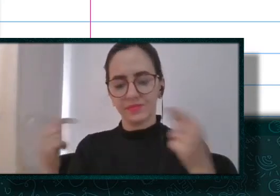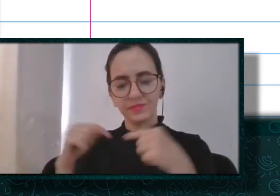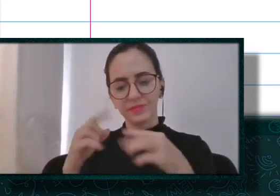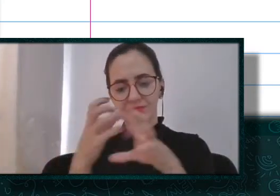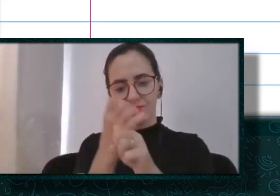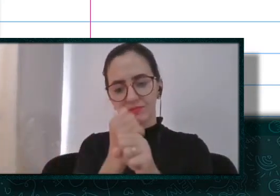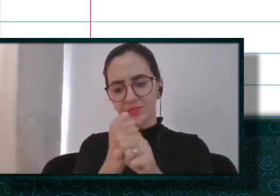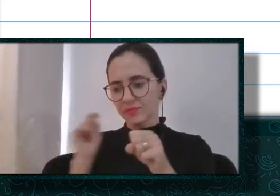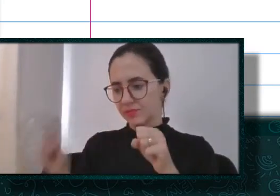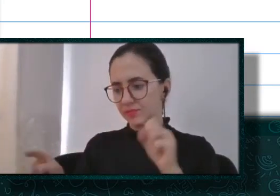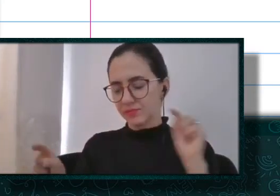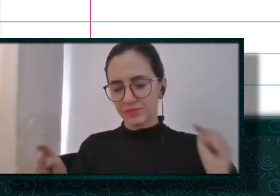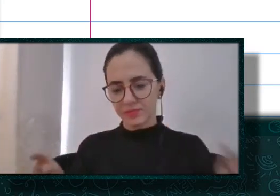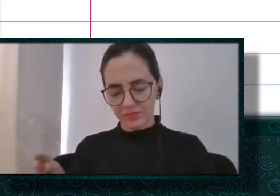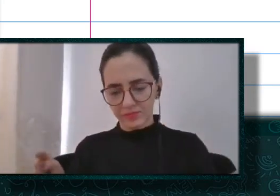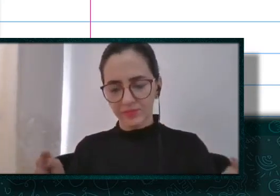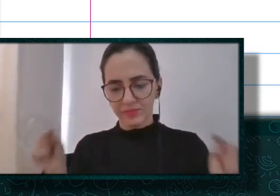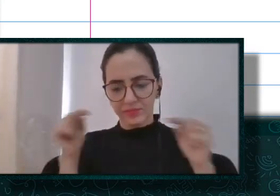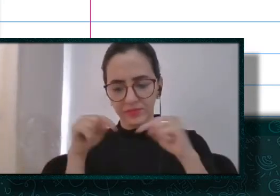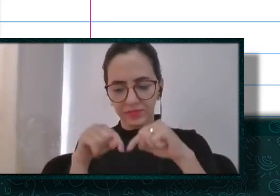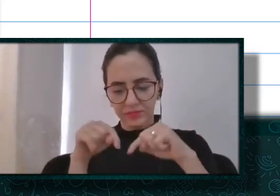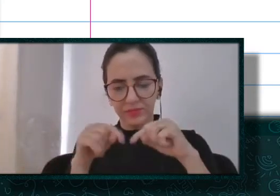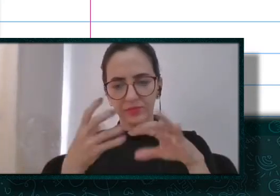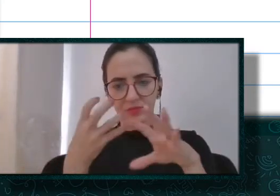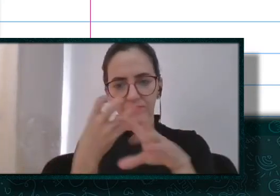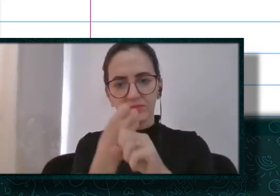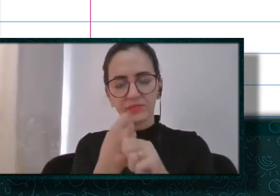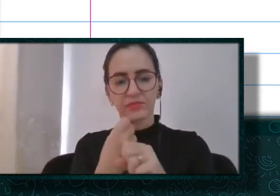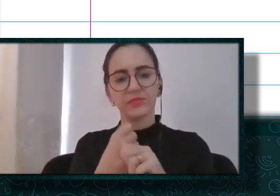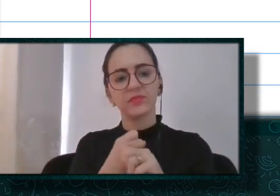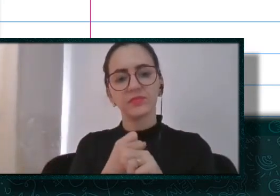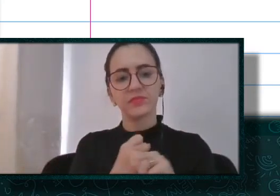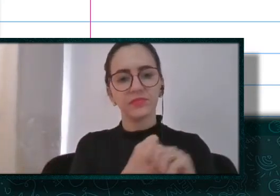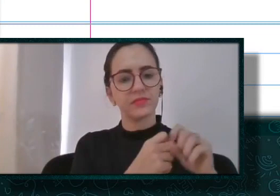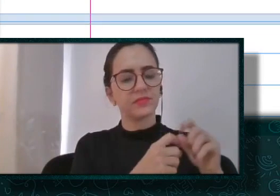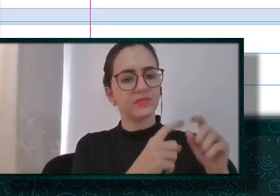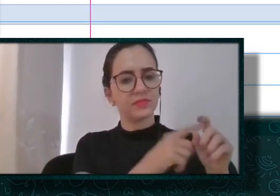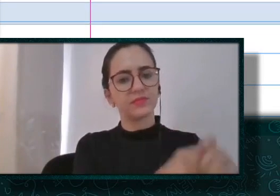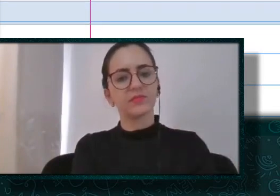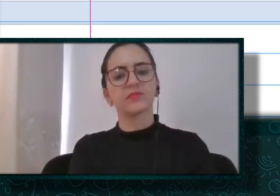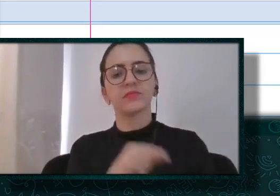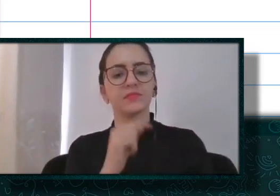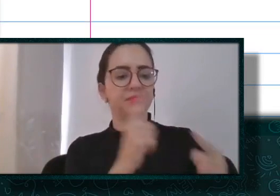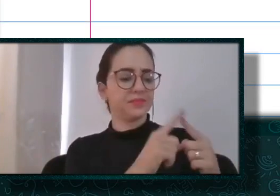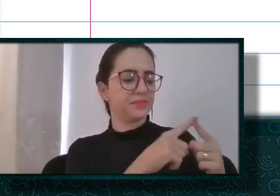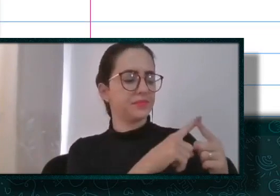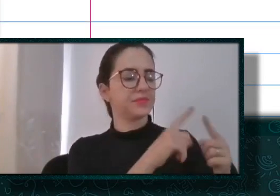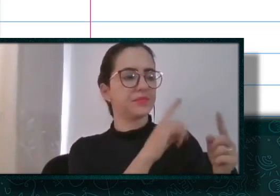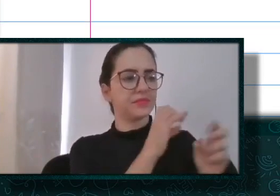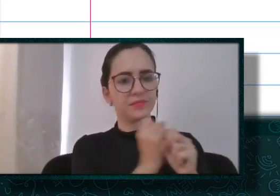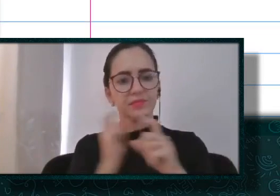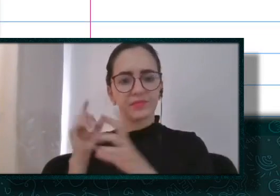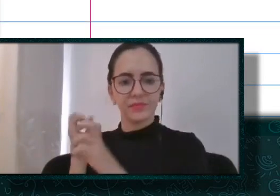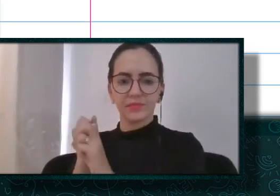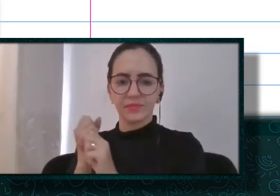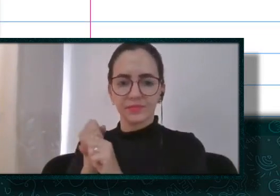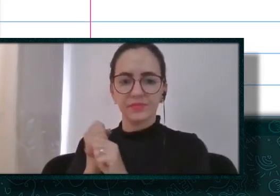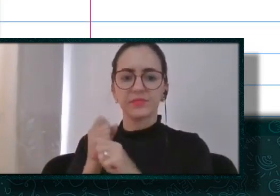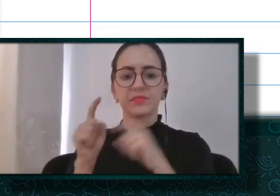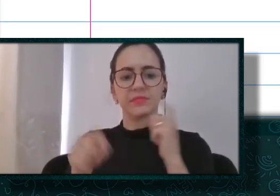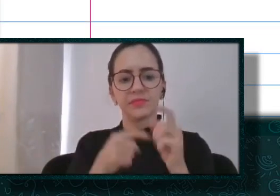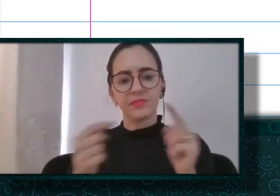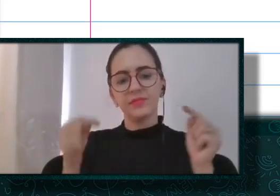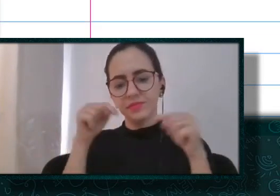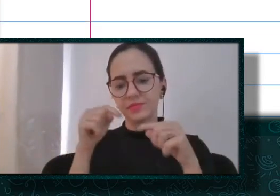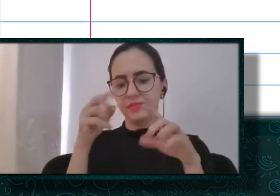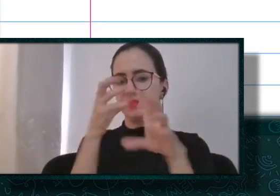B. Eu vou ter que fazer cálculos separados para achar esses valores, tá bom? E é isso que a gente tem que fazer nessa próxima questão